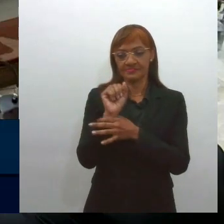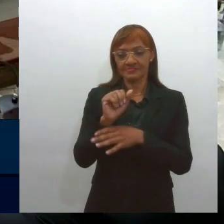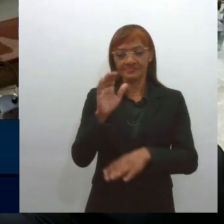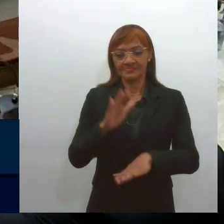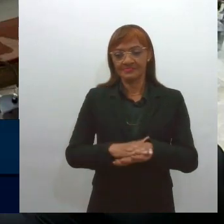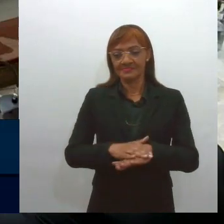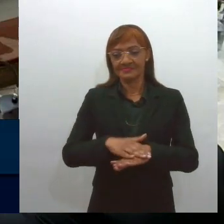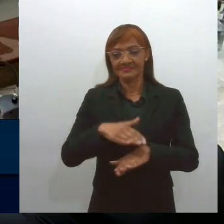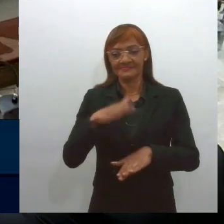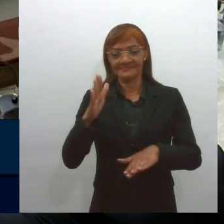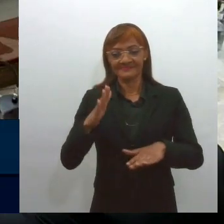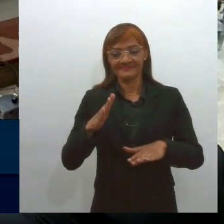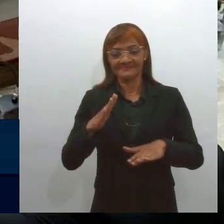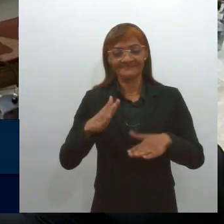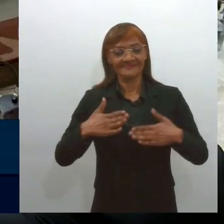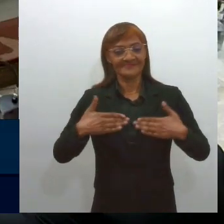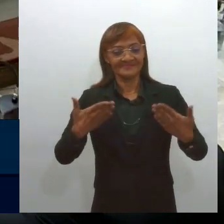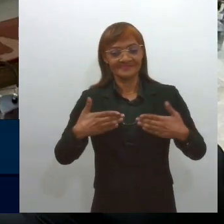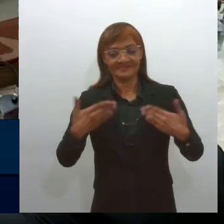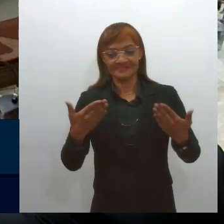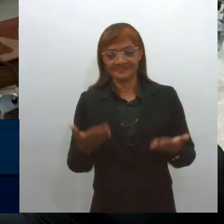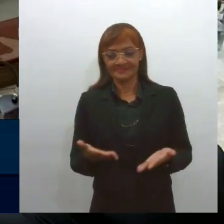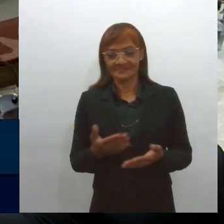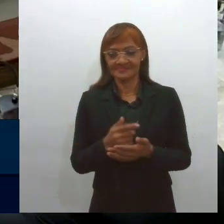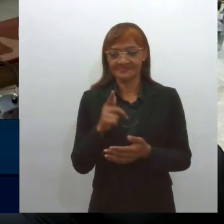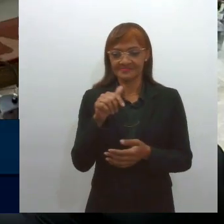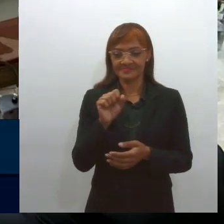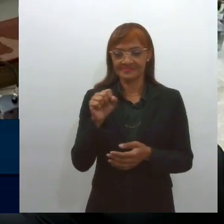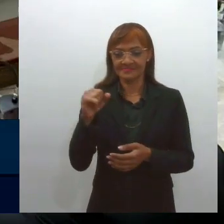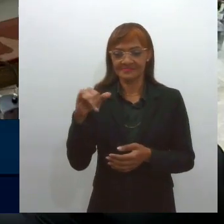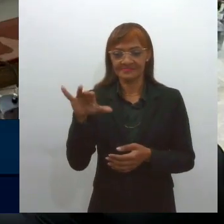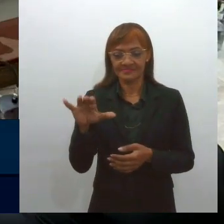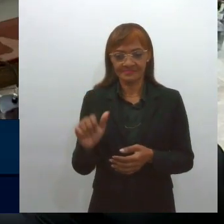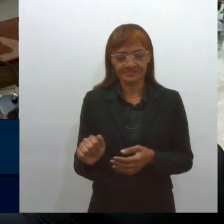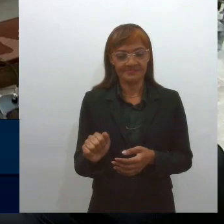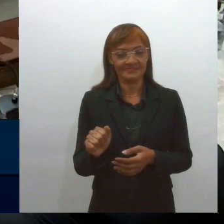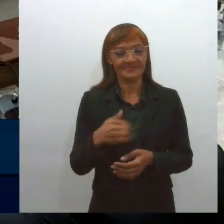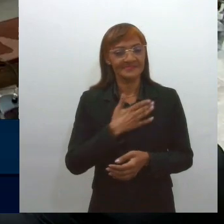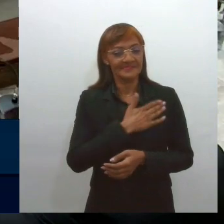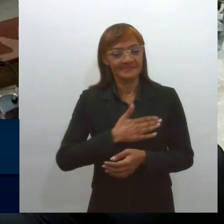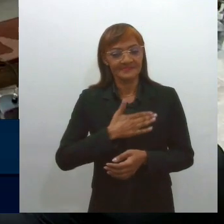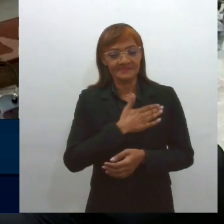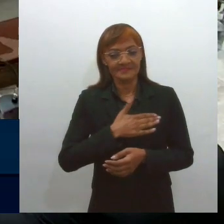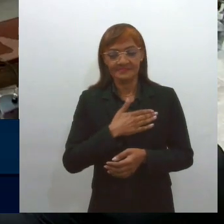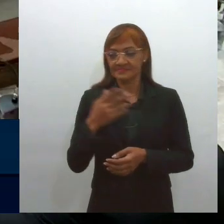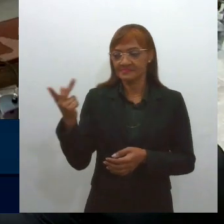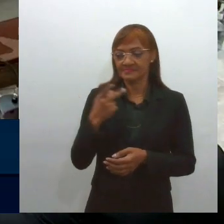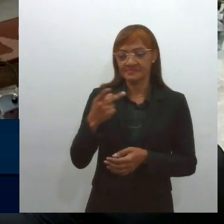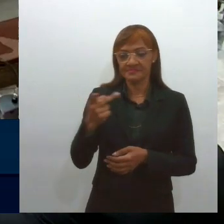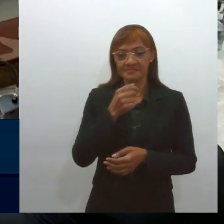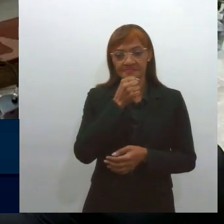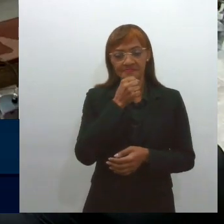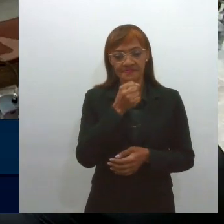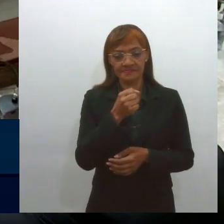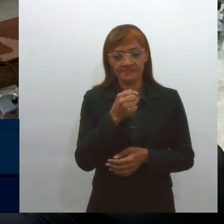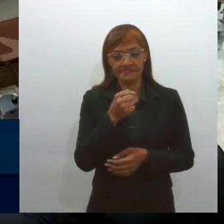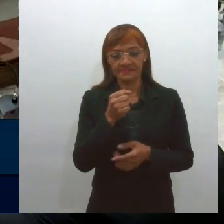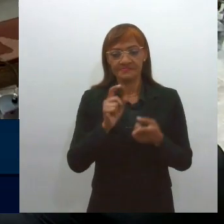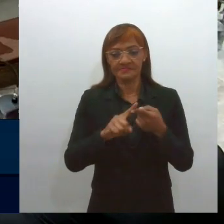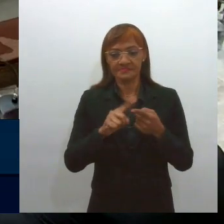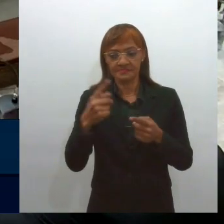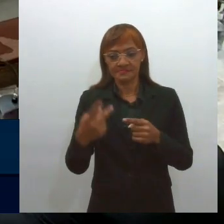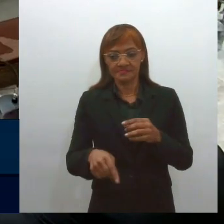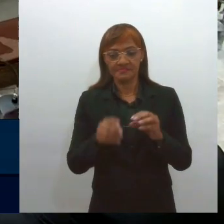Cruz, a quem tivemos o prazer de dividir também a reportagem, também pela TV Alese, Luiz Carlos